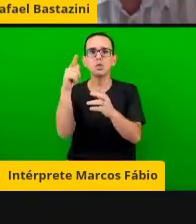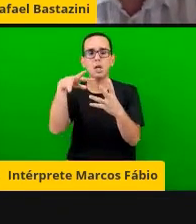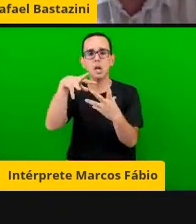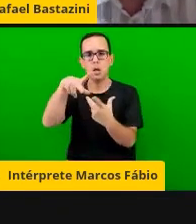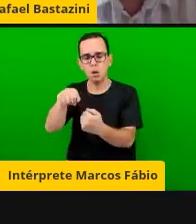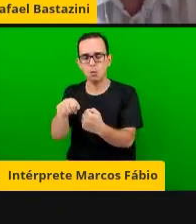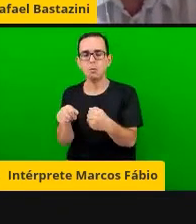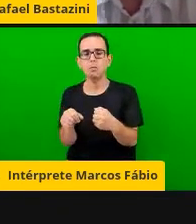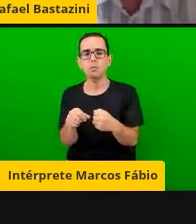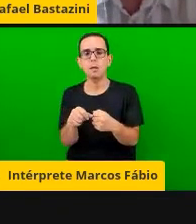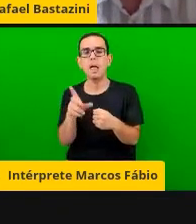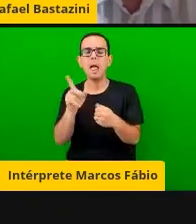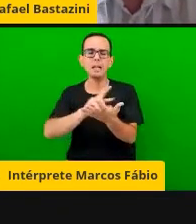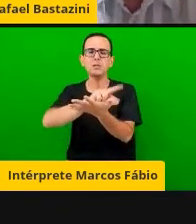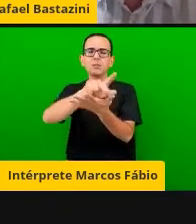definições são múltiplas,